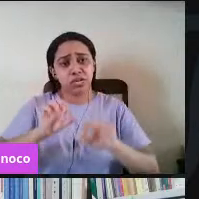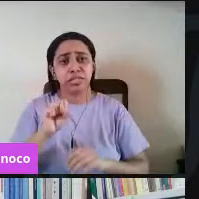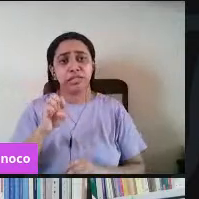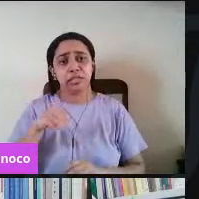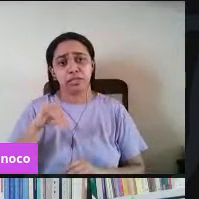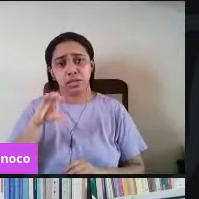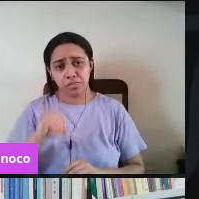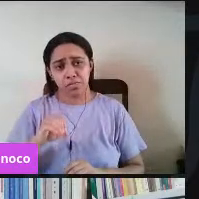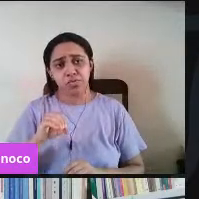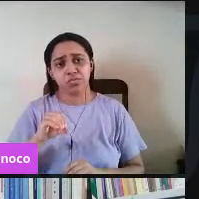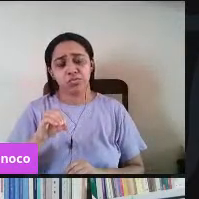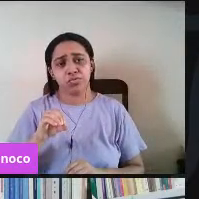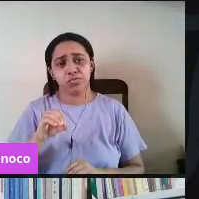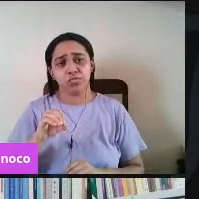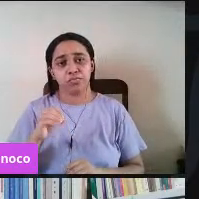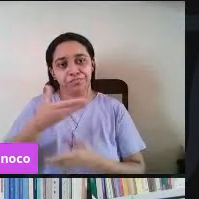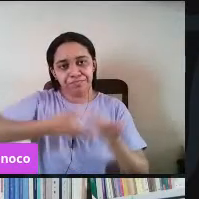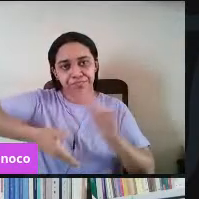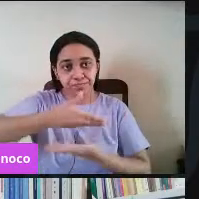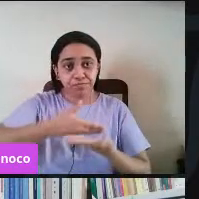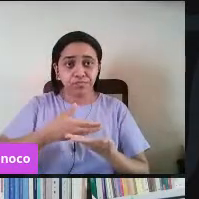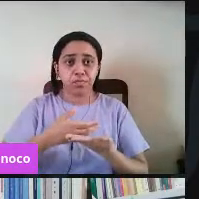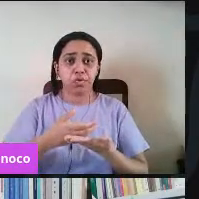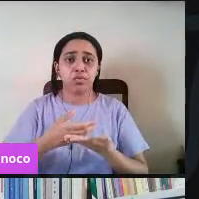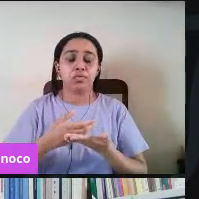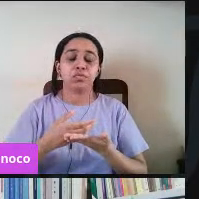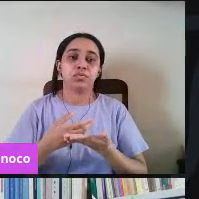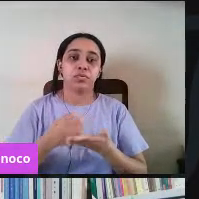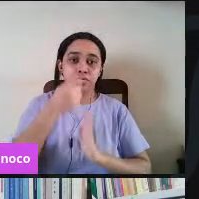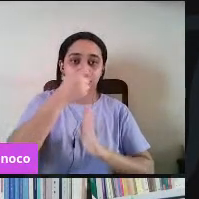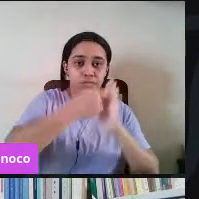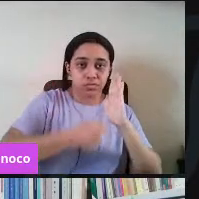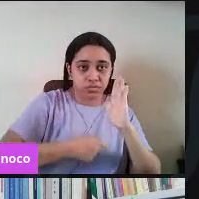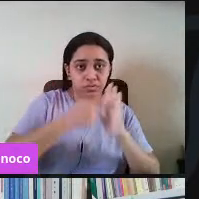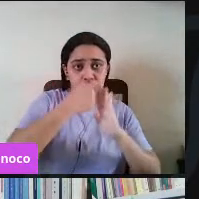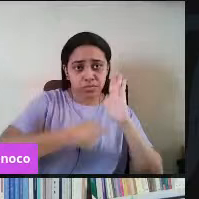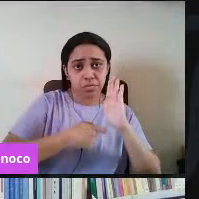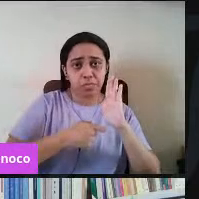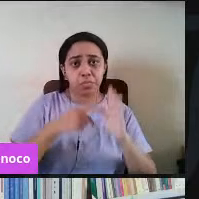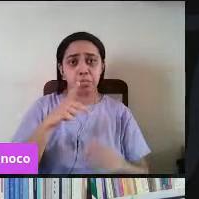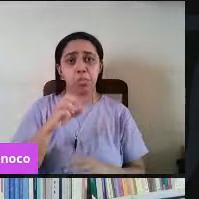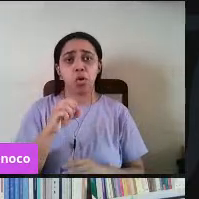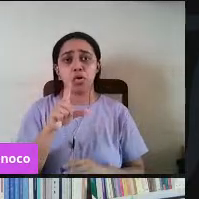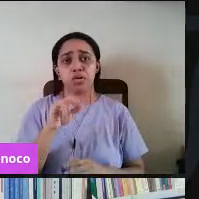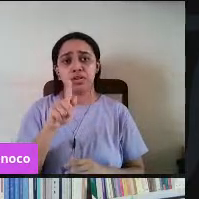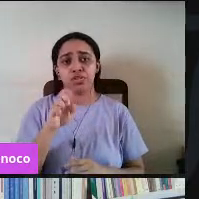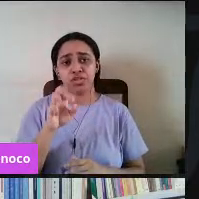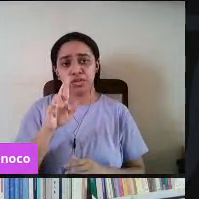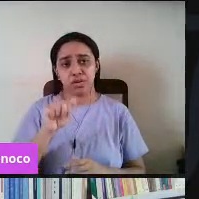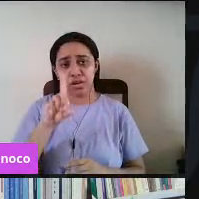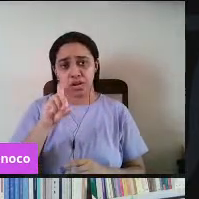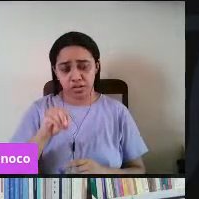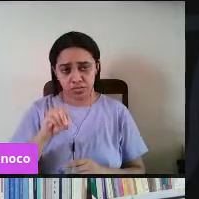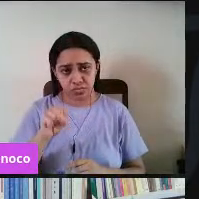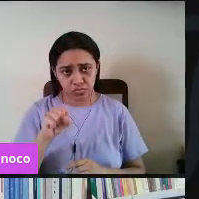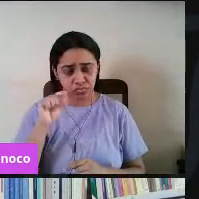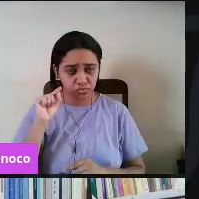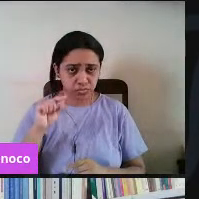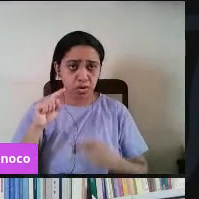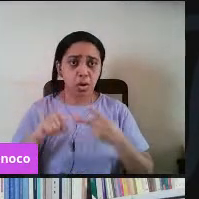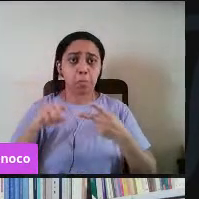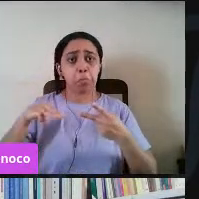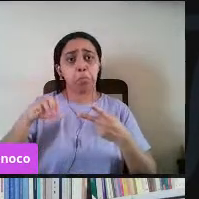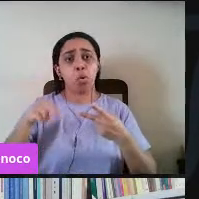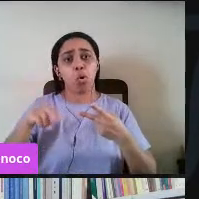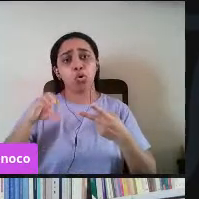de textualidade. O texto ele pode ser poligerado, mas ele também pode ser monogerado. Então, nós temos os poligerados, são, por